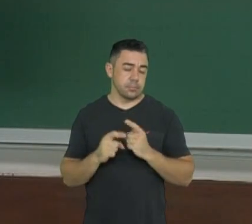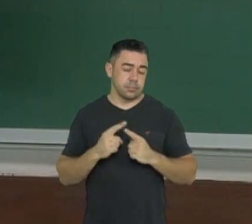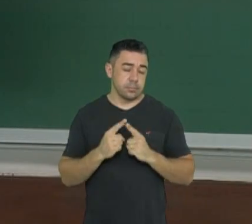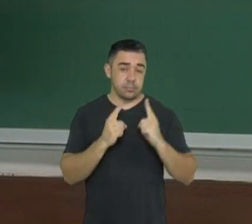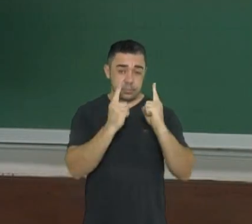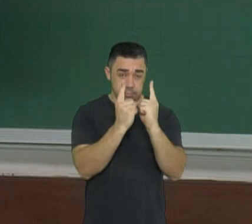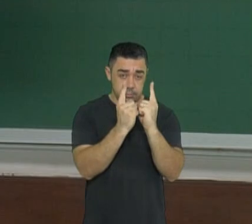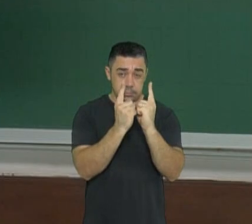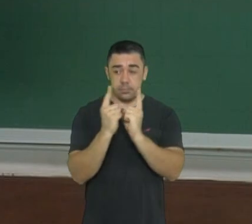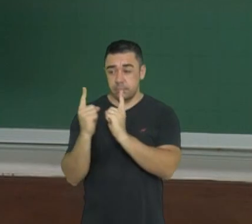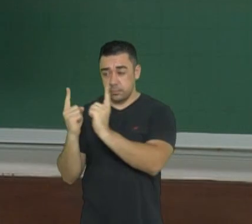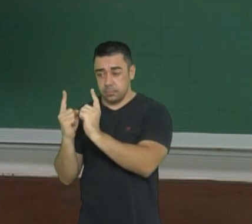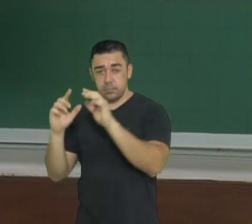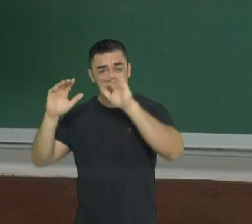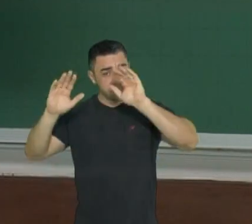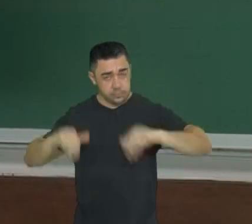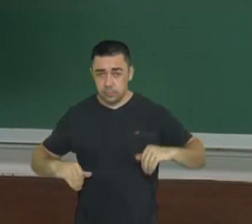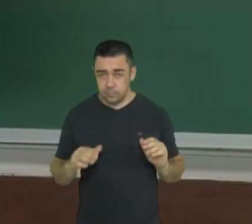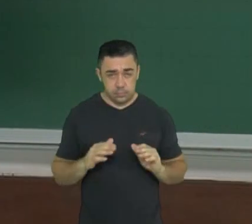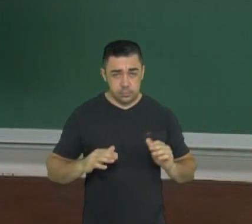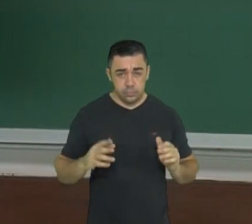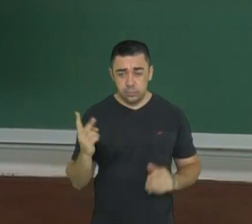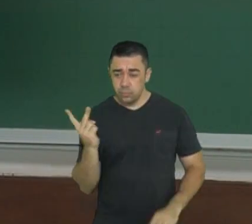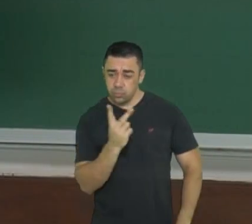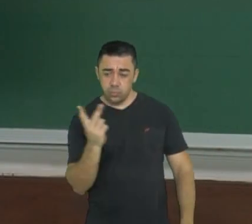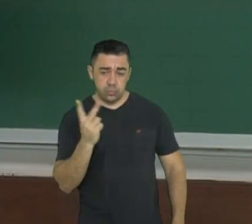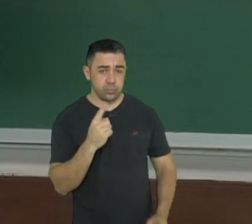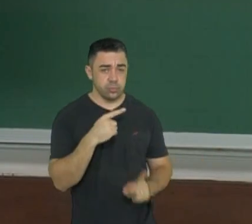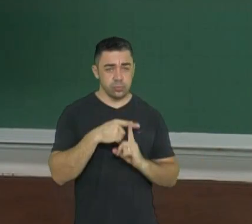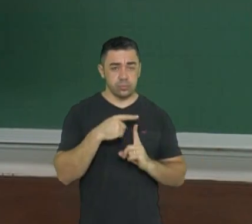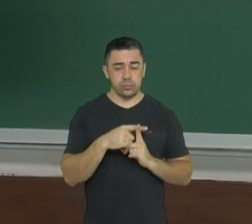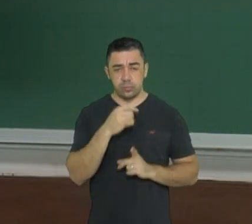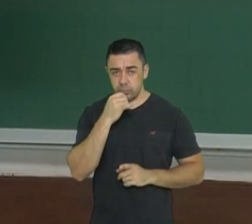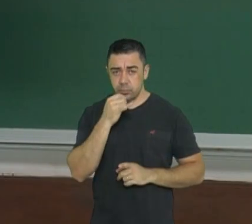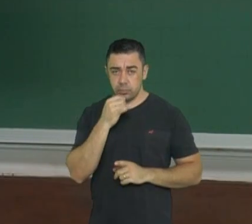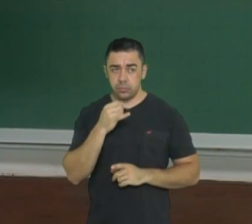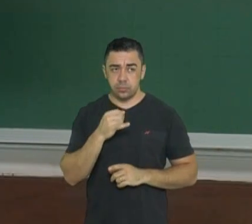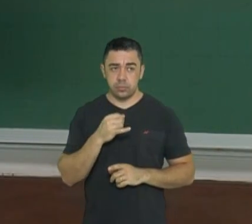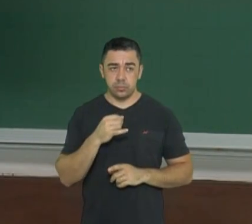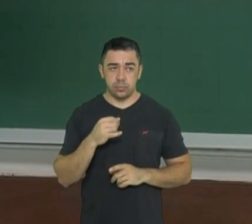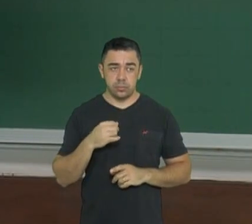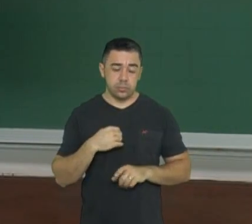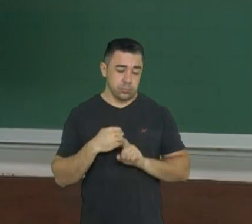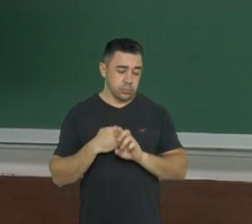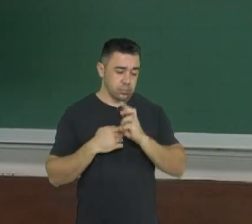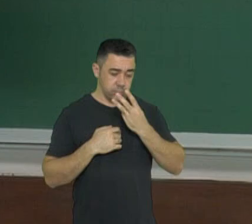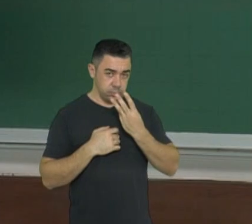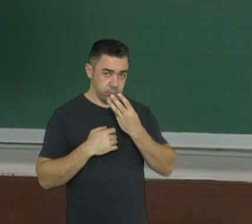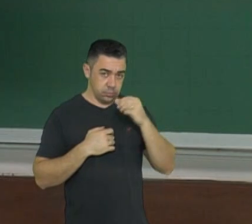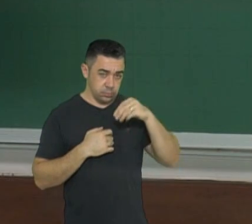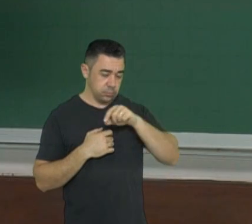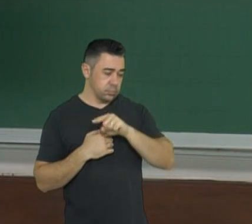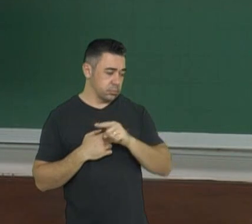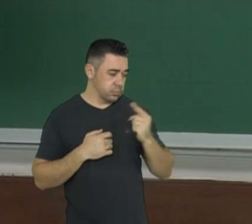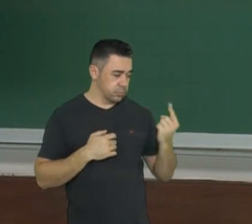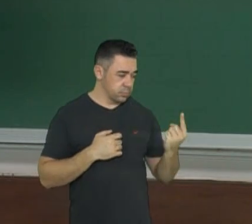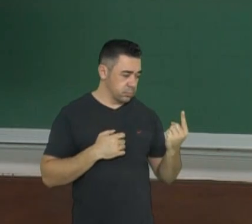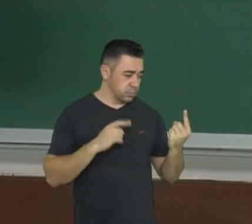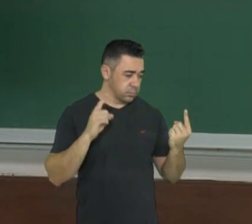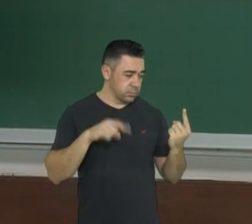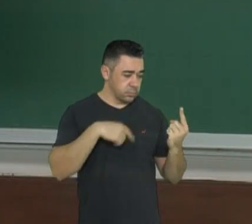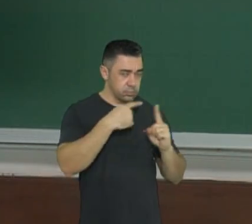no módulo esses dois valores serão positivos vamos dizer assim É como se eu andasse 3M por um ano esquerdo